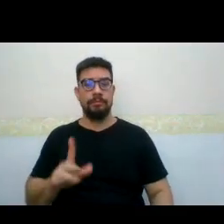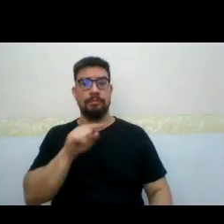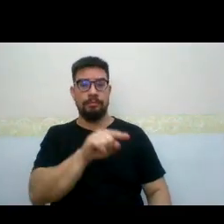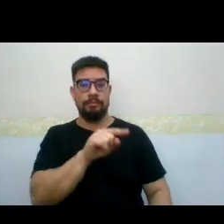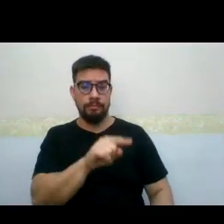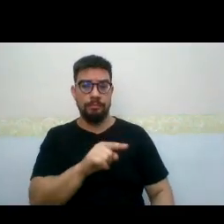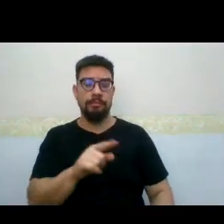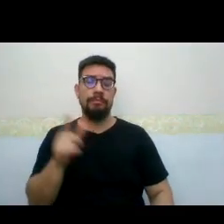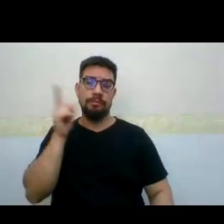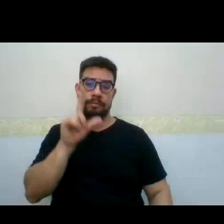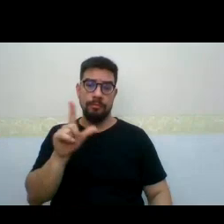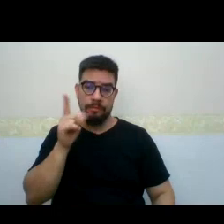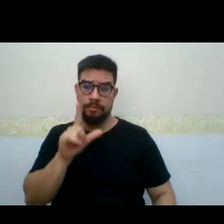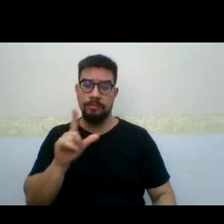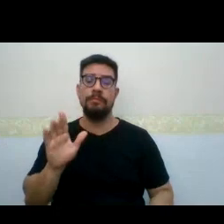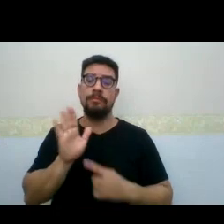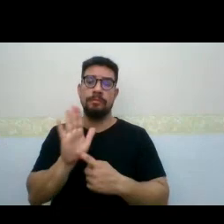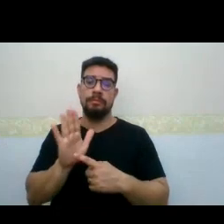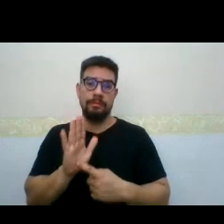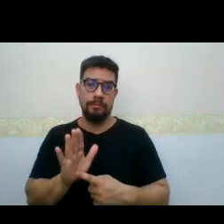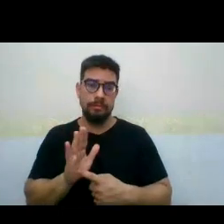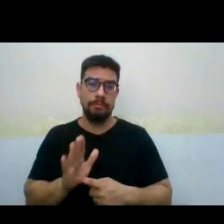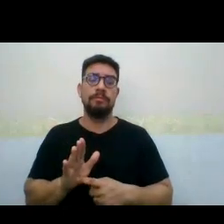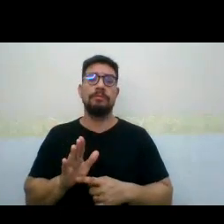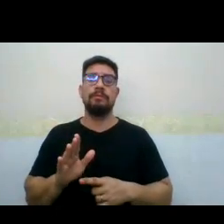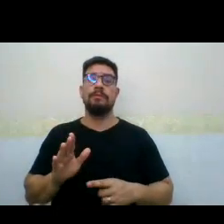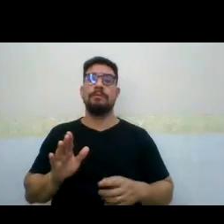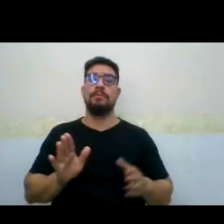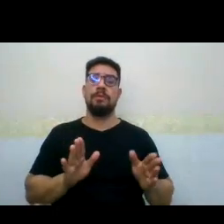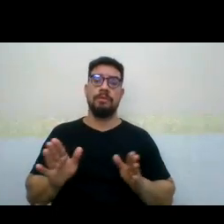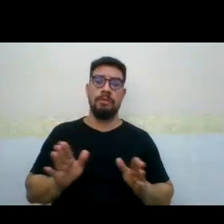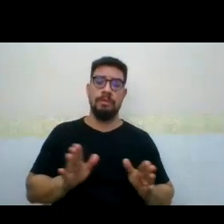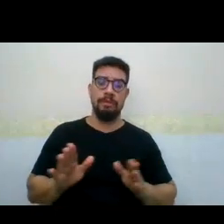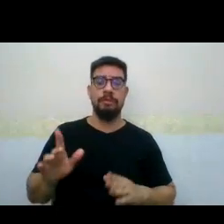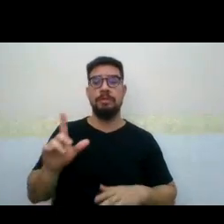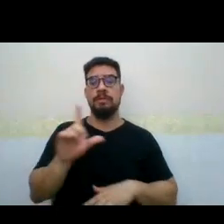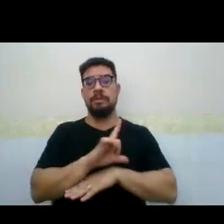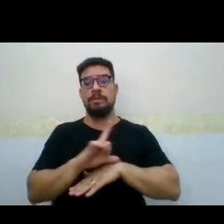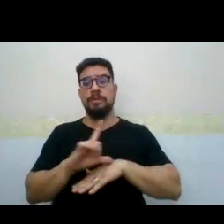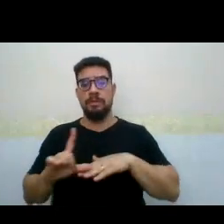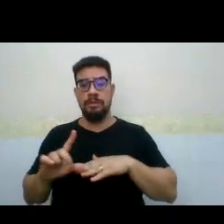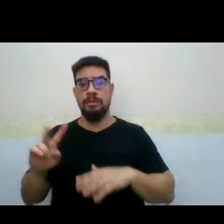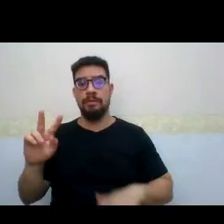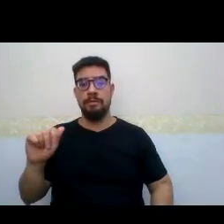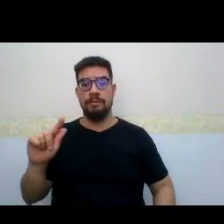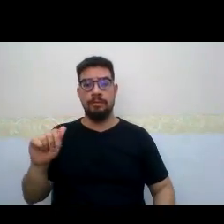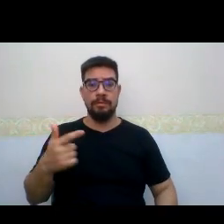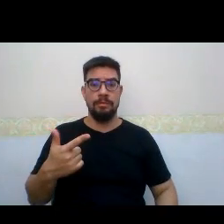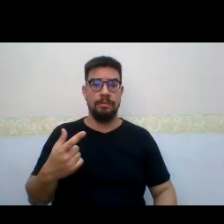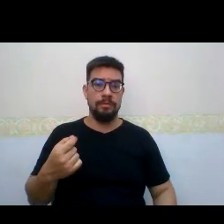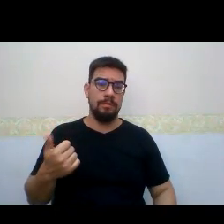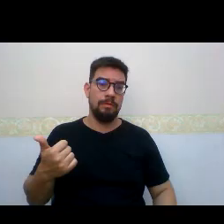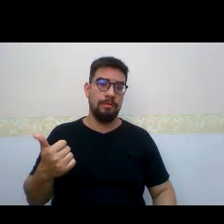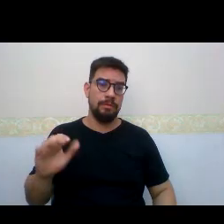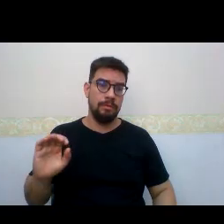ver a apresentação do curso, modalidade, licenciatura, número de vagas, 210, regime de